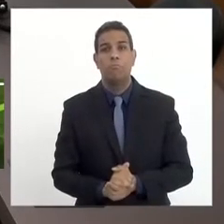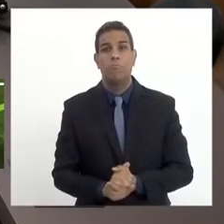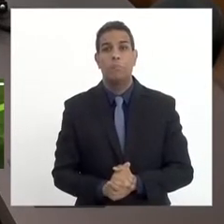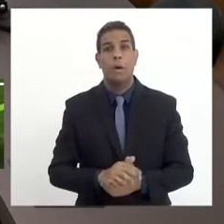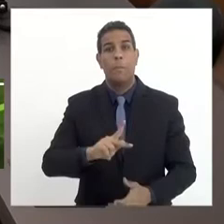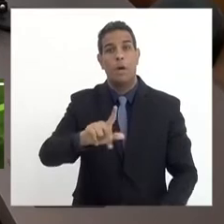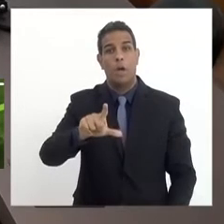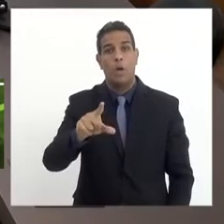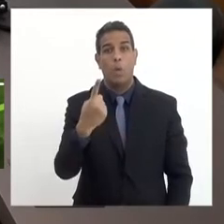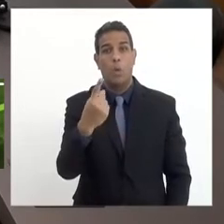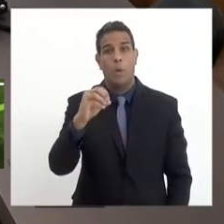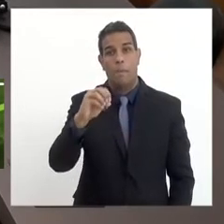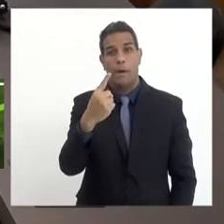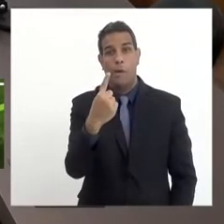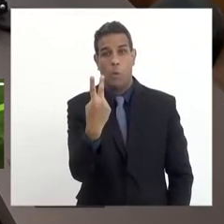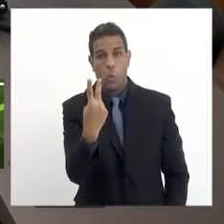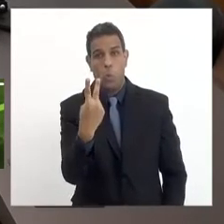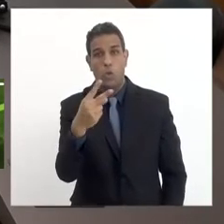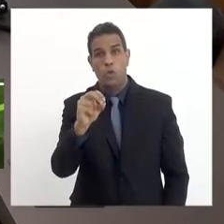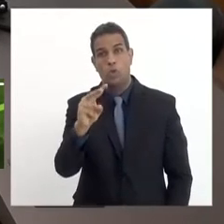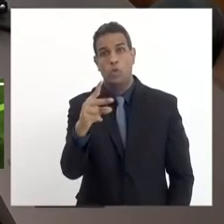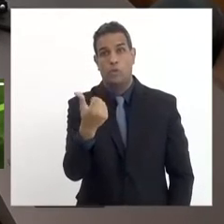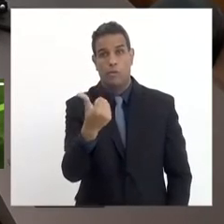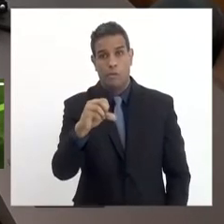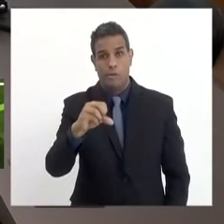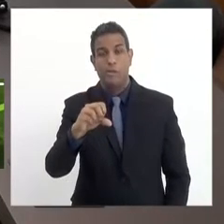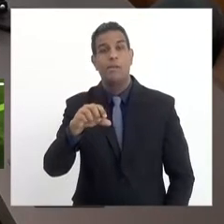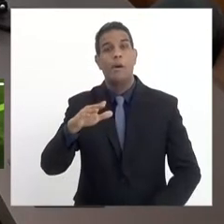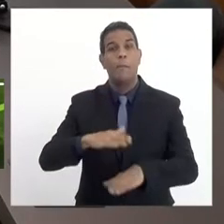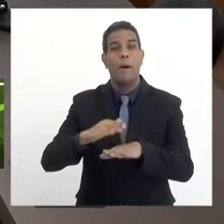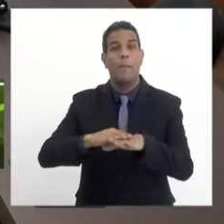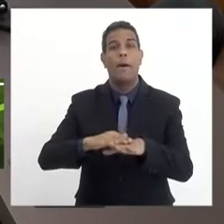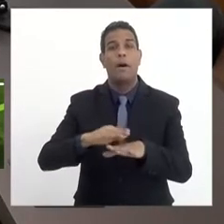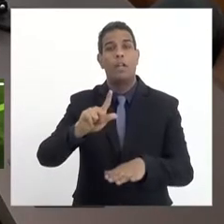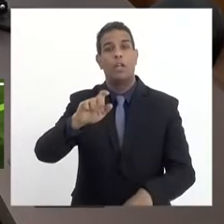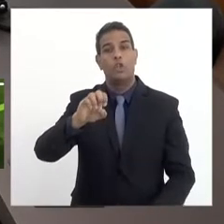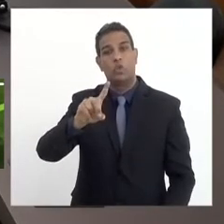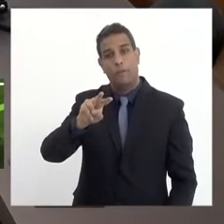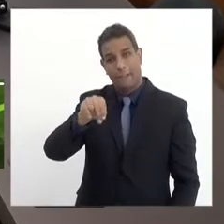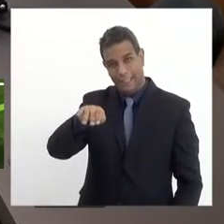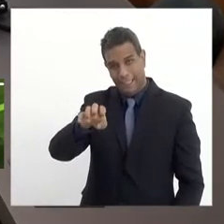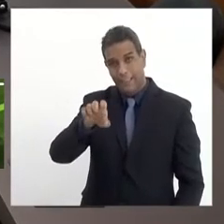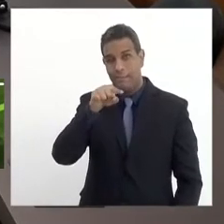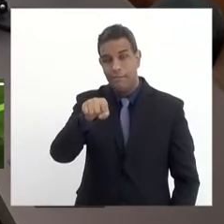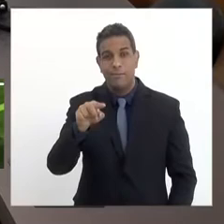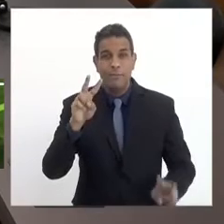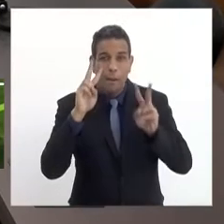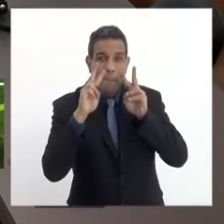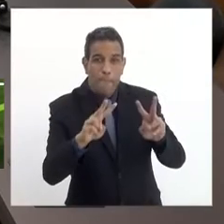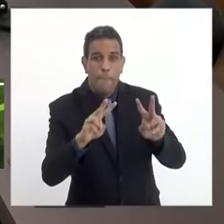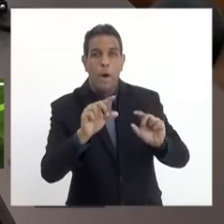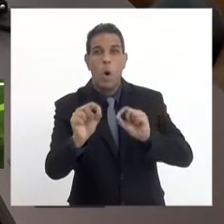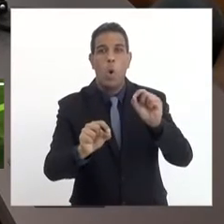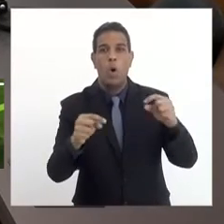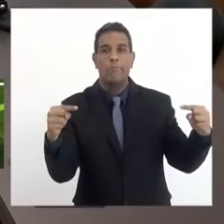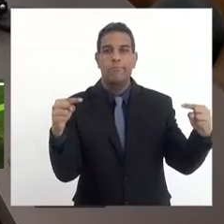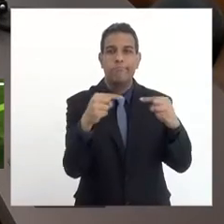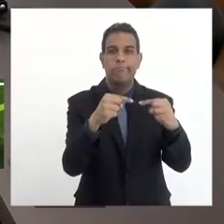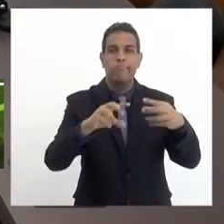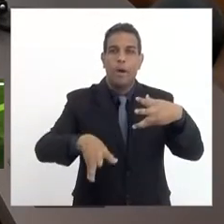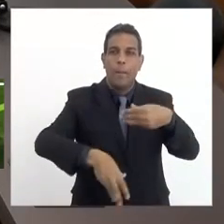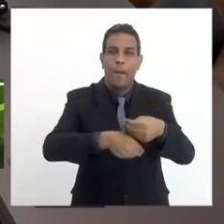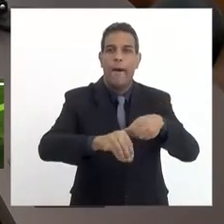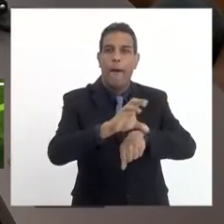número 1609/2019, autoria do deputado Giovanni Ratinho. Parecer pela juridicidade com